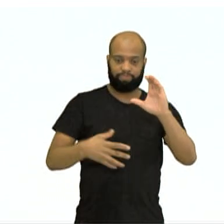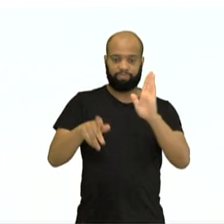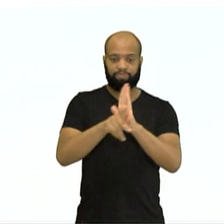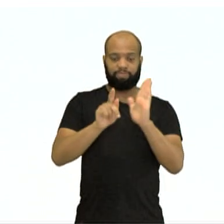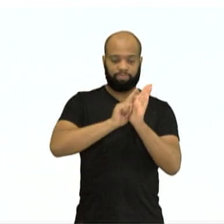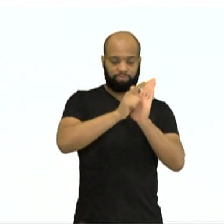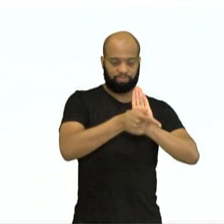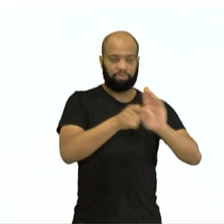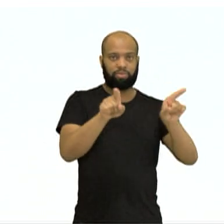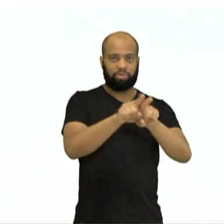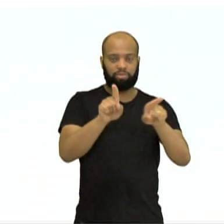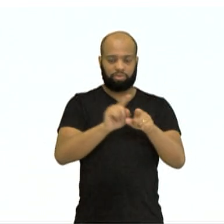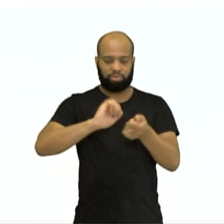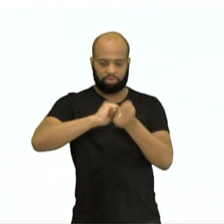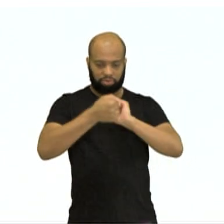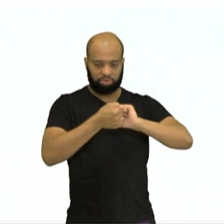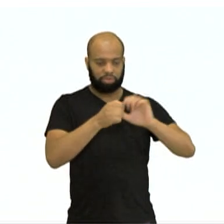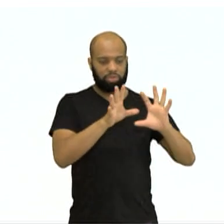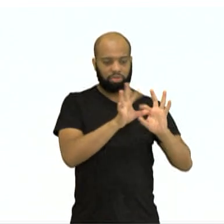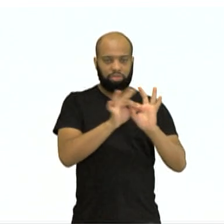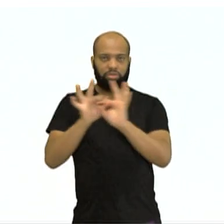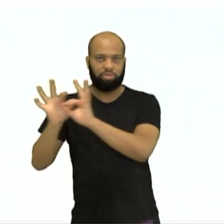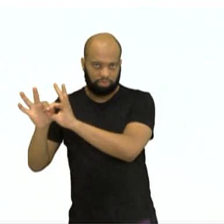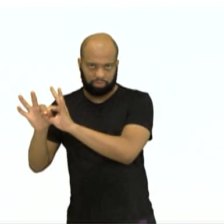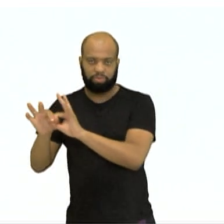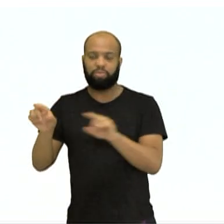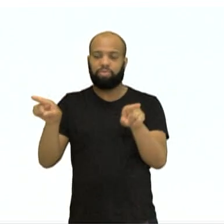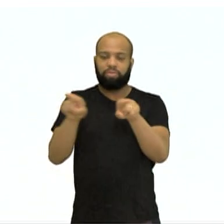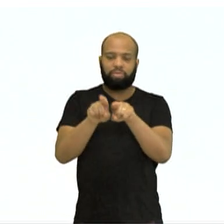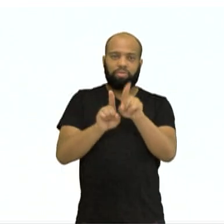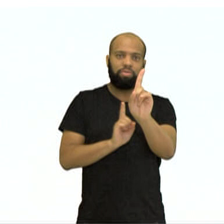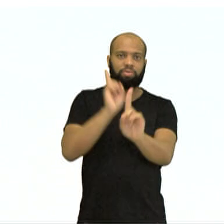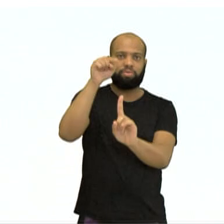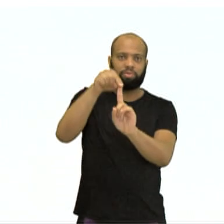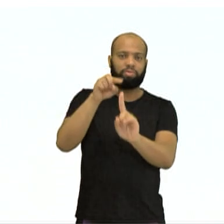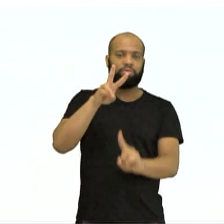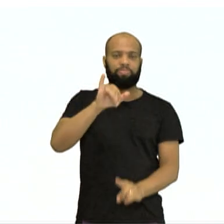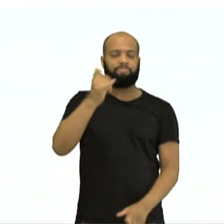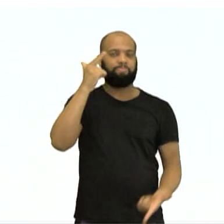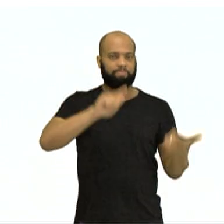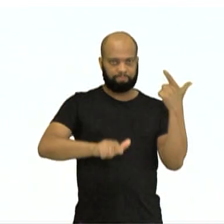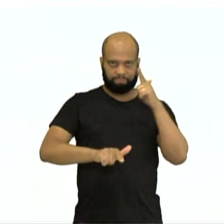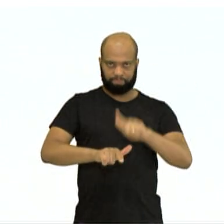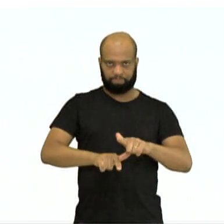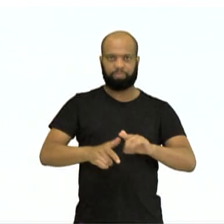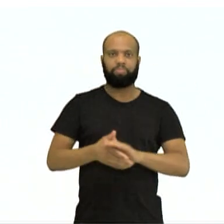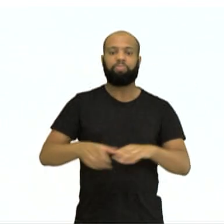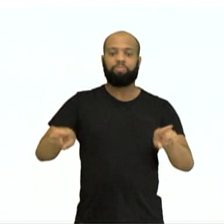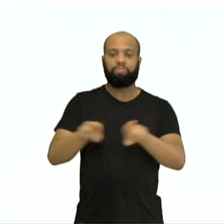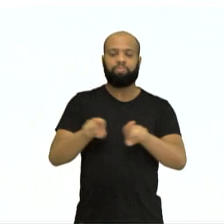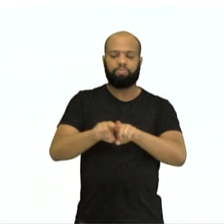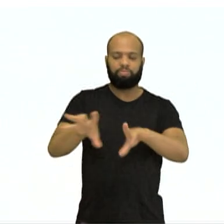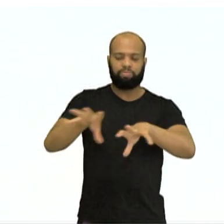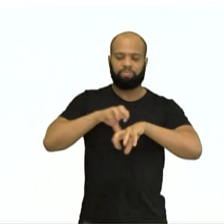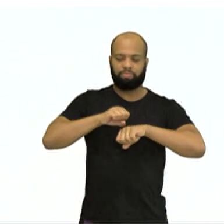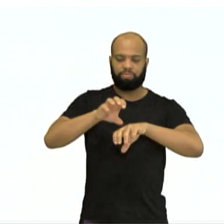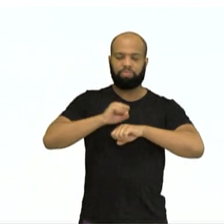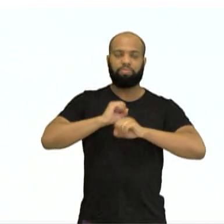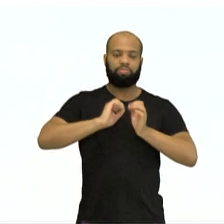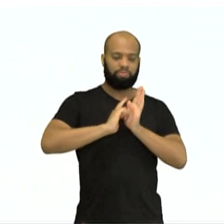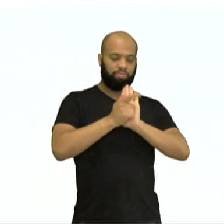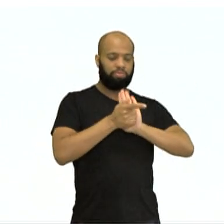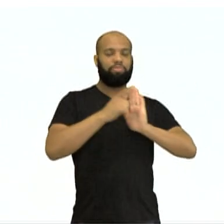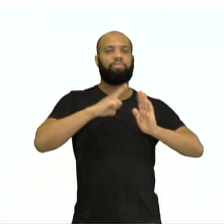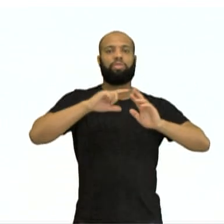a adequação ao contexto de circulação e os objetivos a serem alcançados. Apropriar-se do gênero em suas